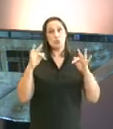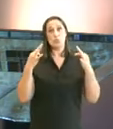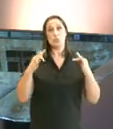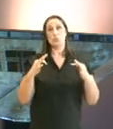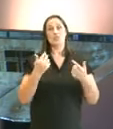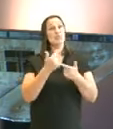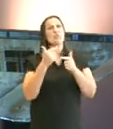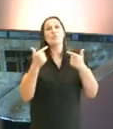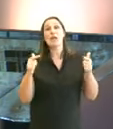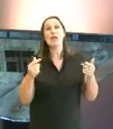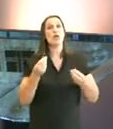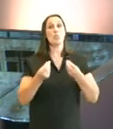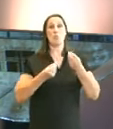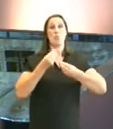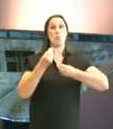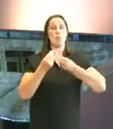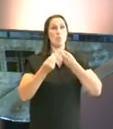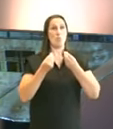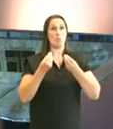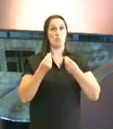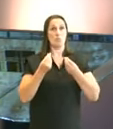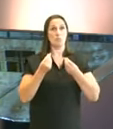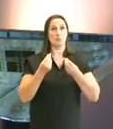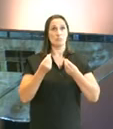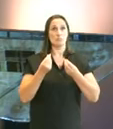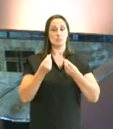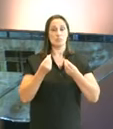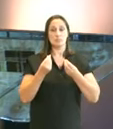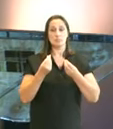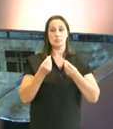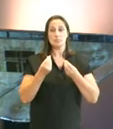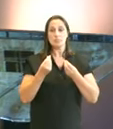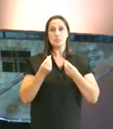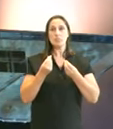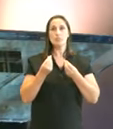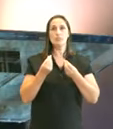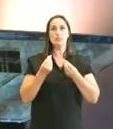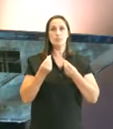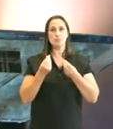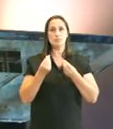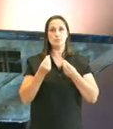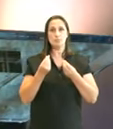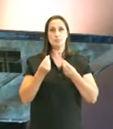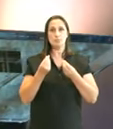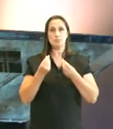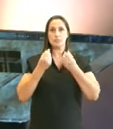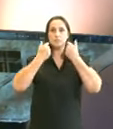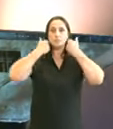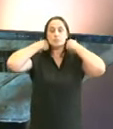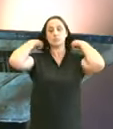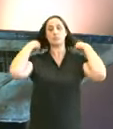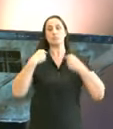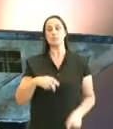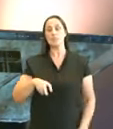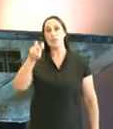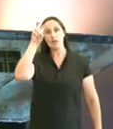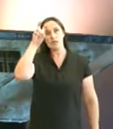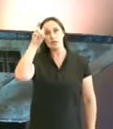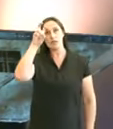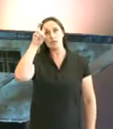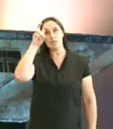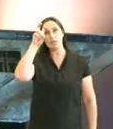tem como a gente não ter isso em mente, tá? Essa semana, não é? Na